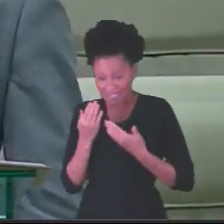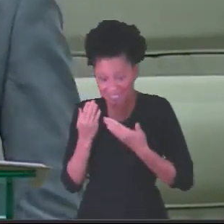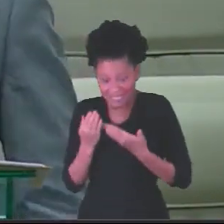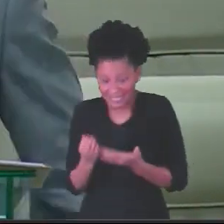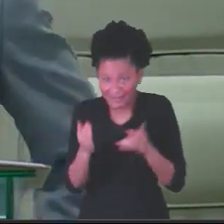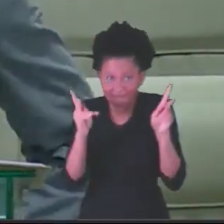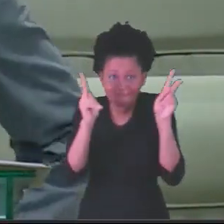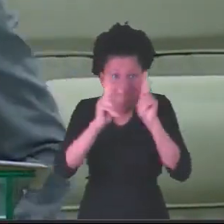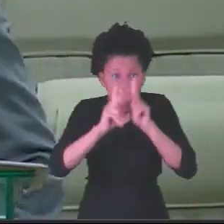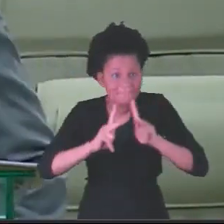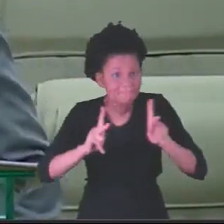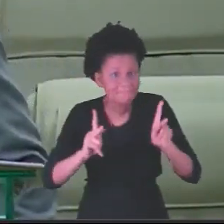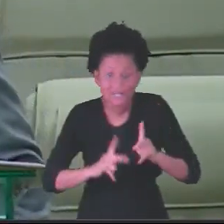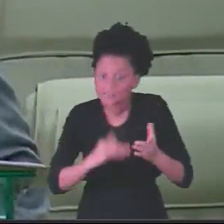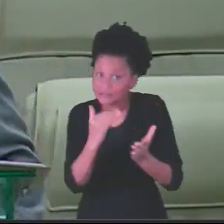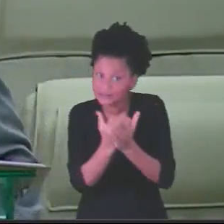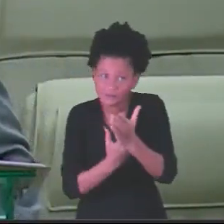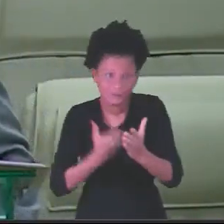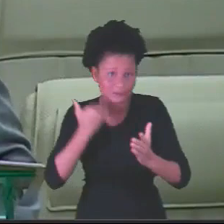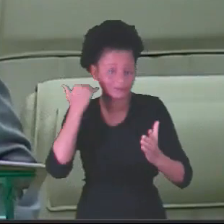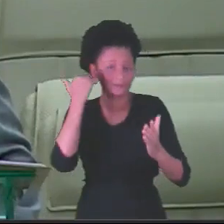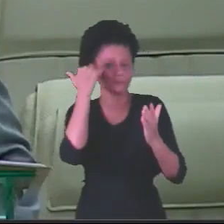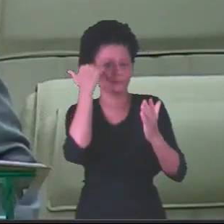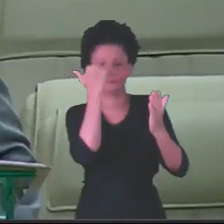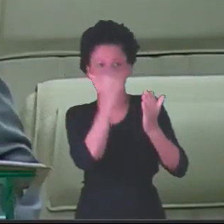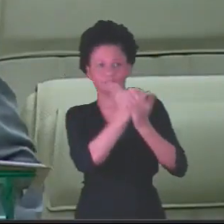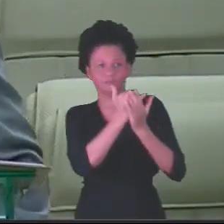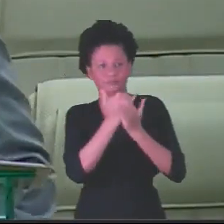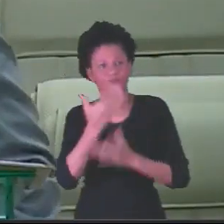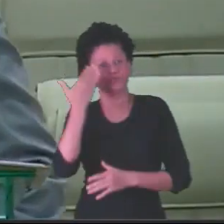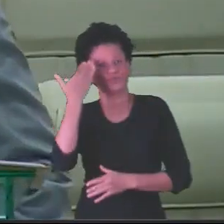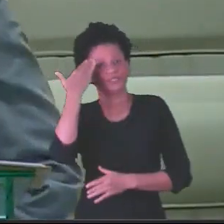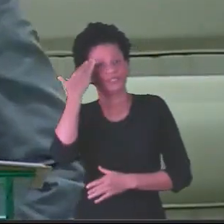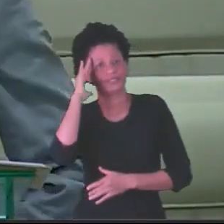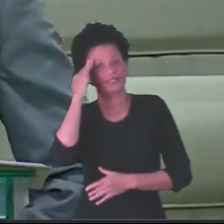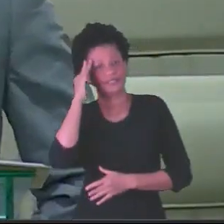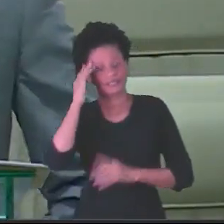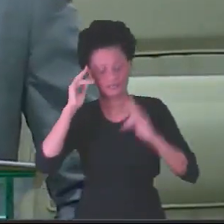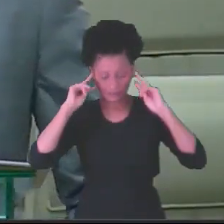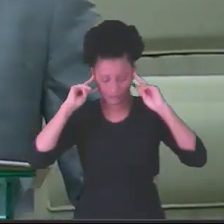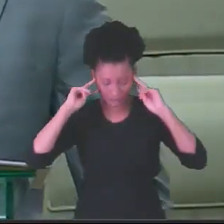ultrapassa que é excede o entendimento humano